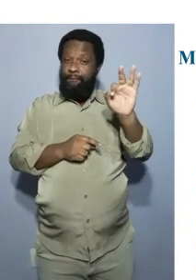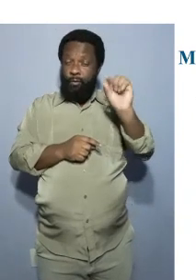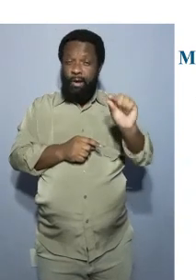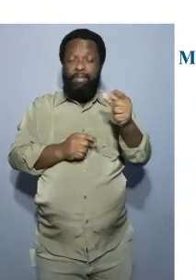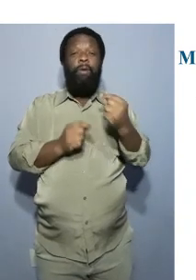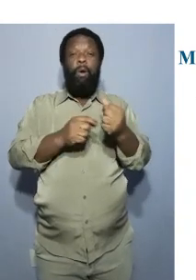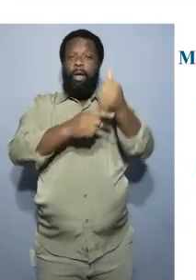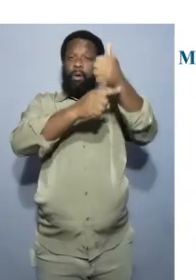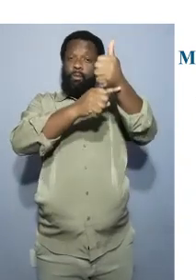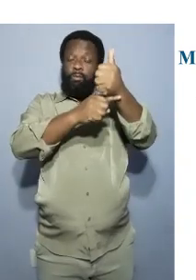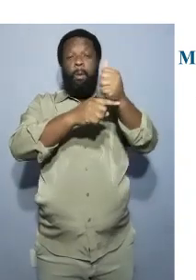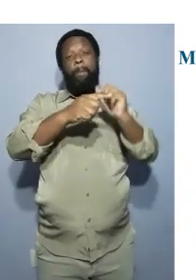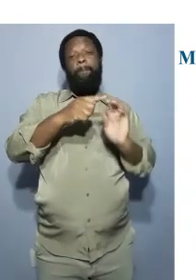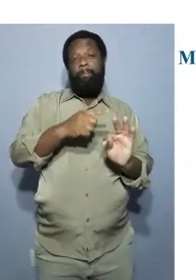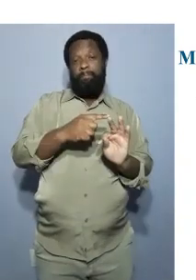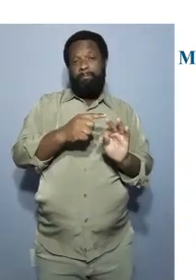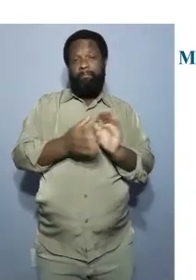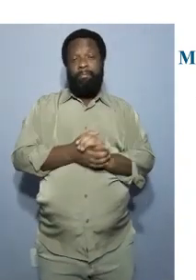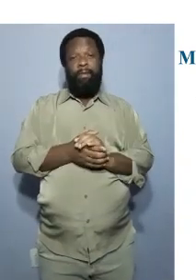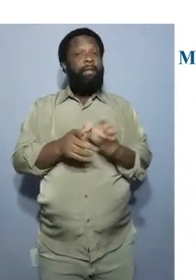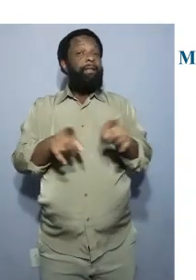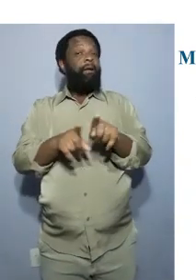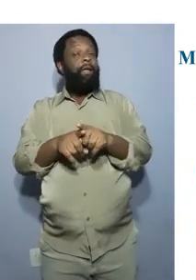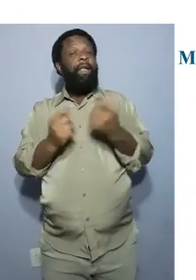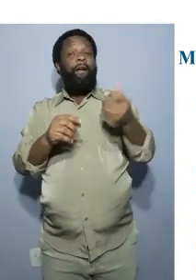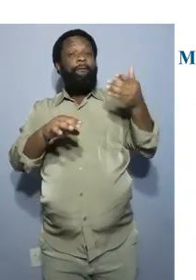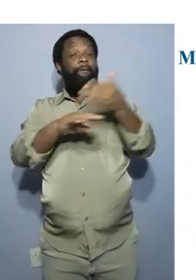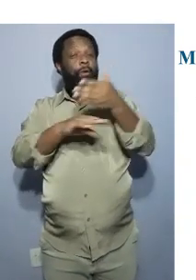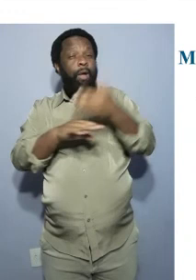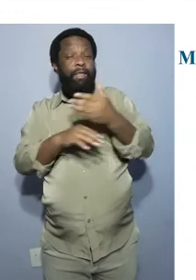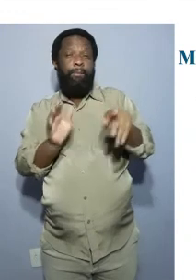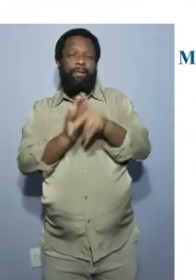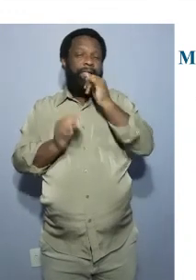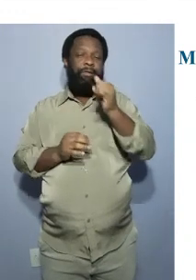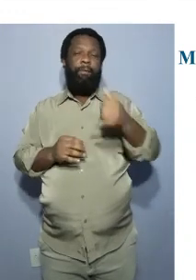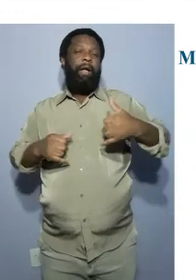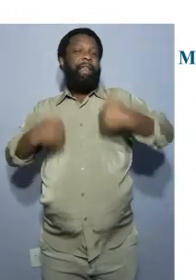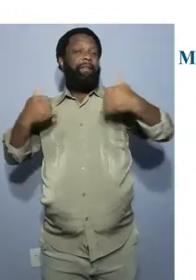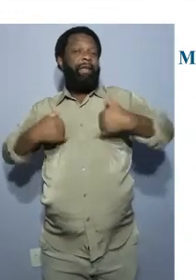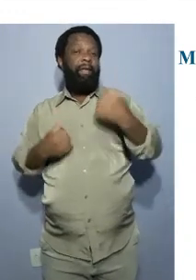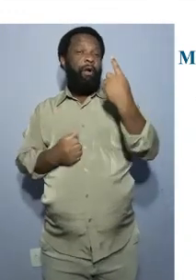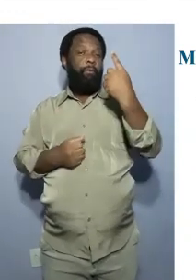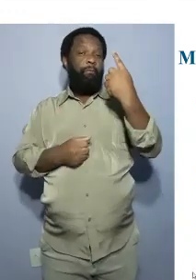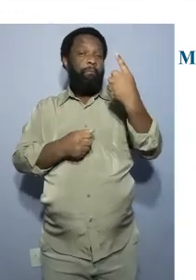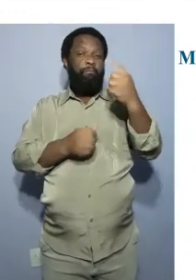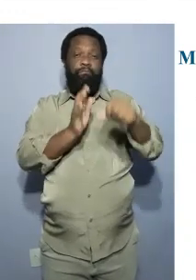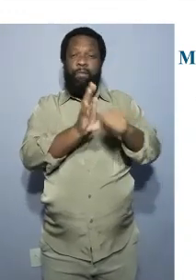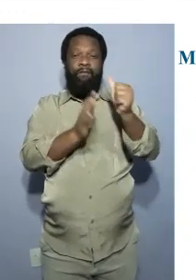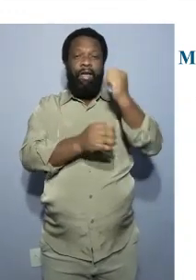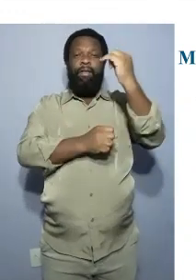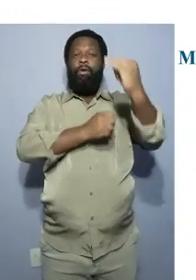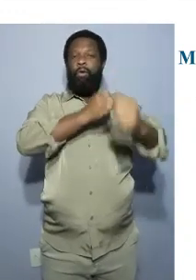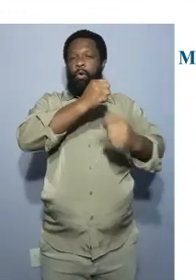entendida como 1 sobre período, tá? E aí, frequência do seu aniversário é uma vez por ano. A